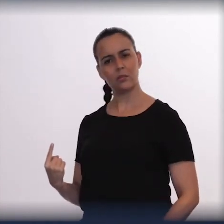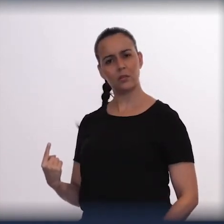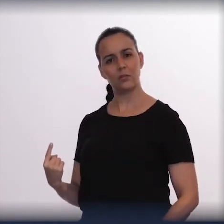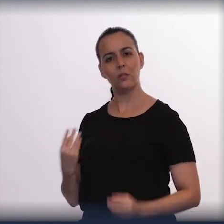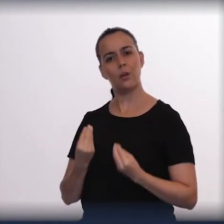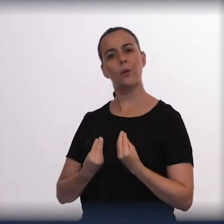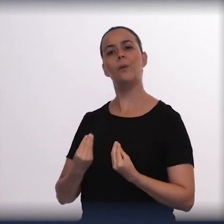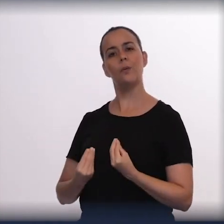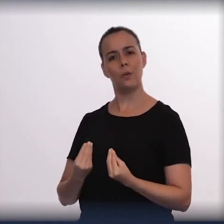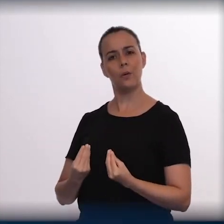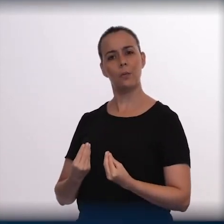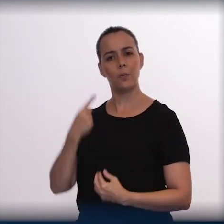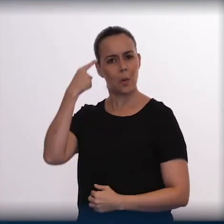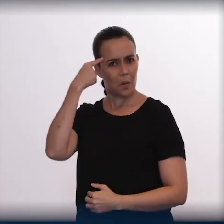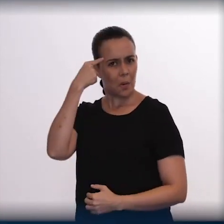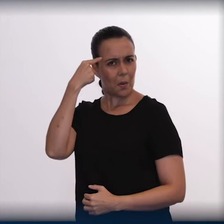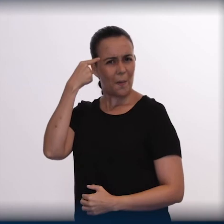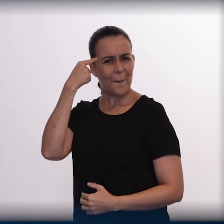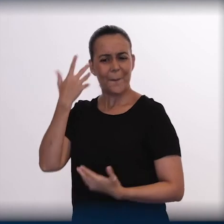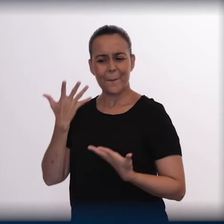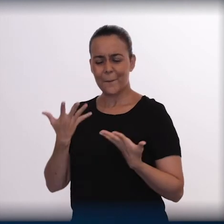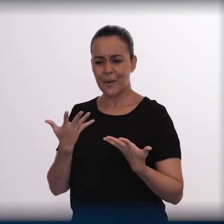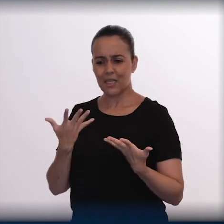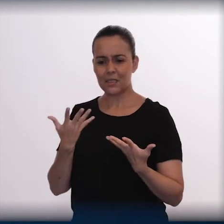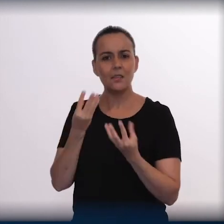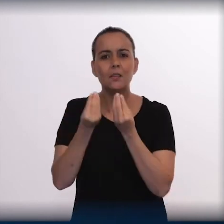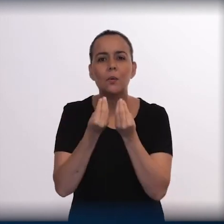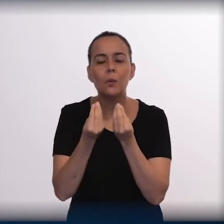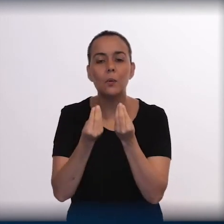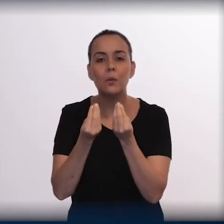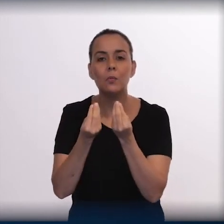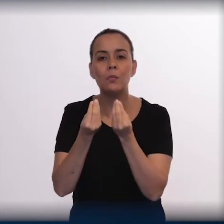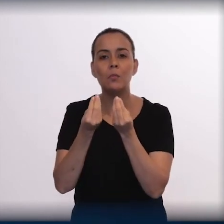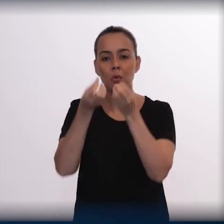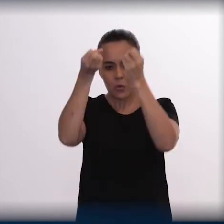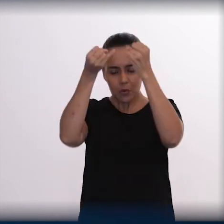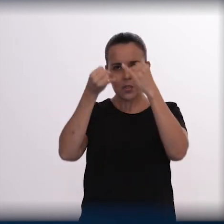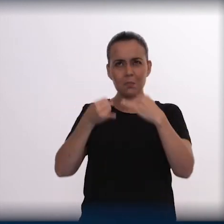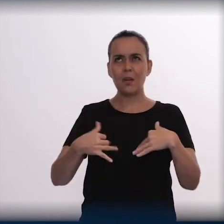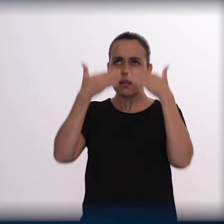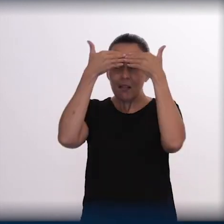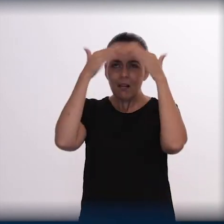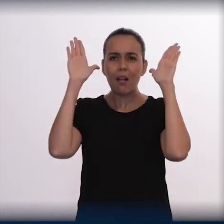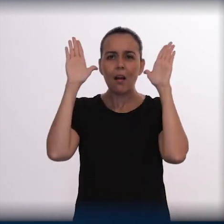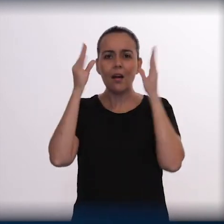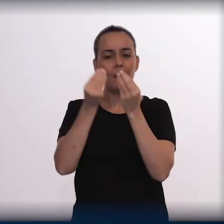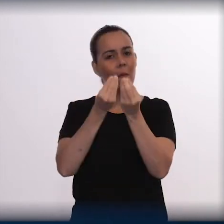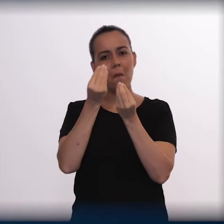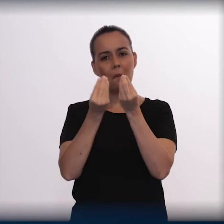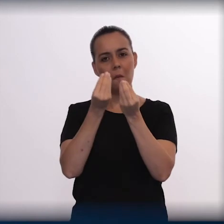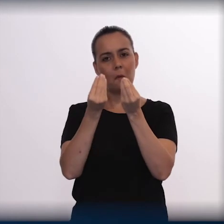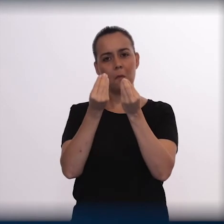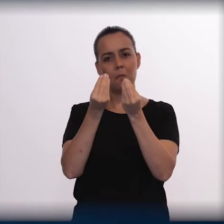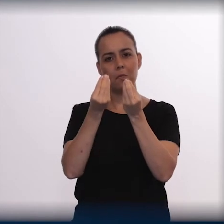solidão, o que a gente pensa em relação a quem a gente entende que está isolado, calado, como